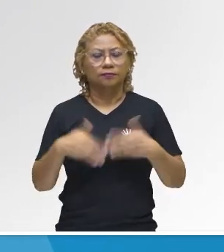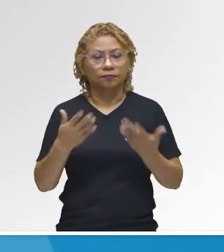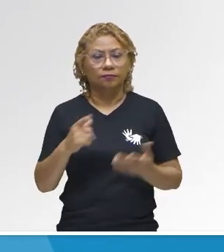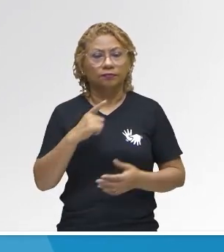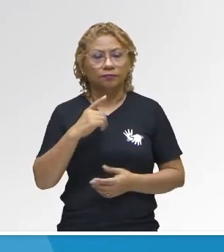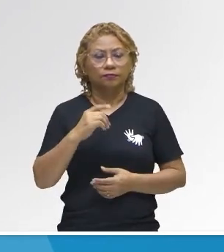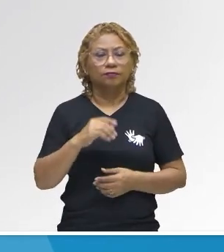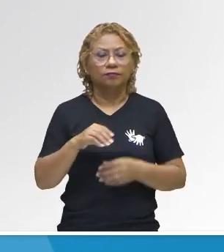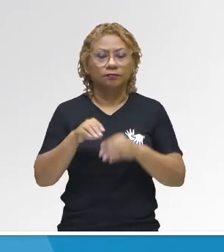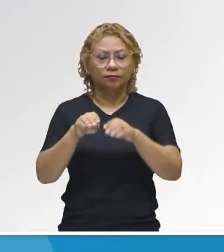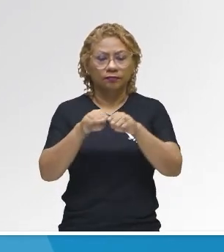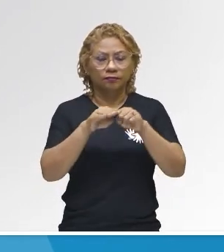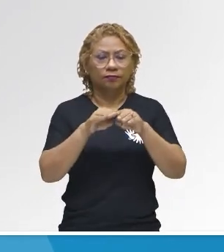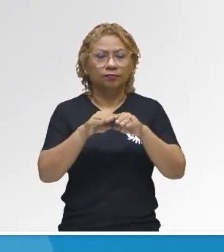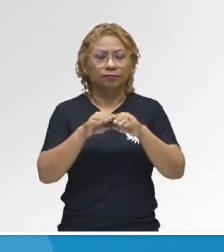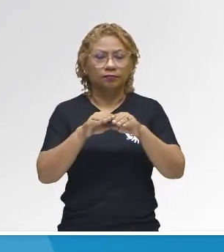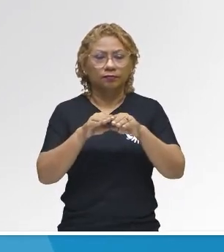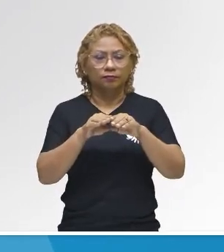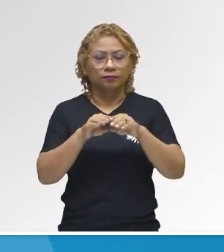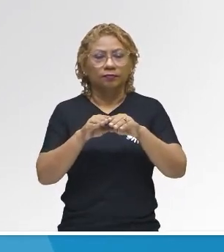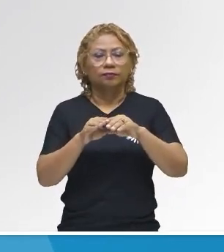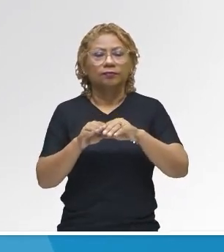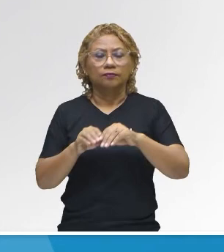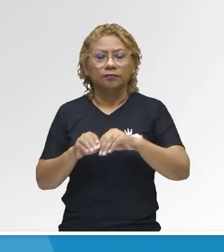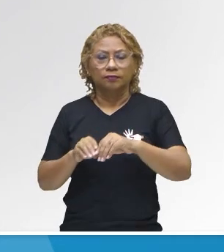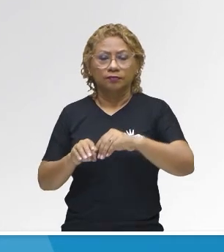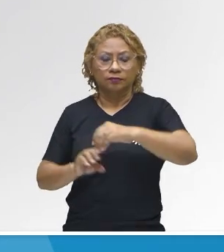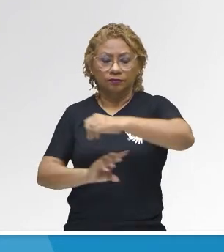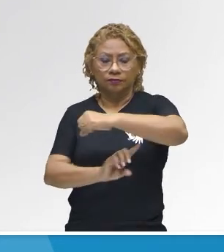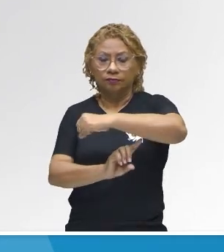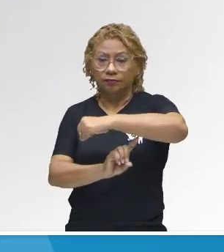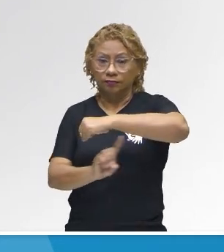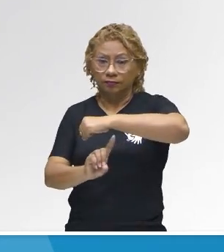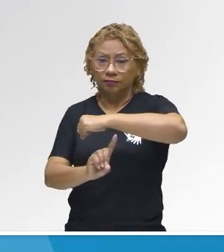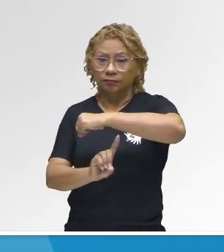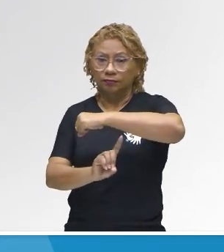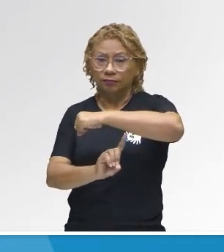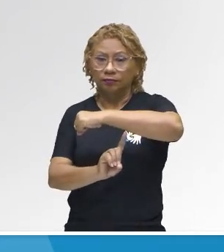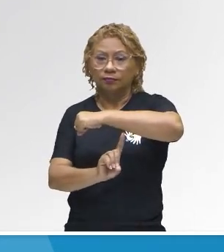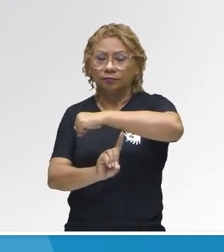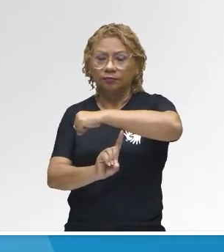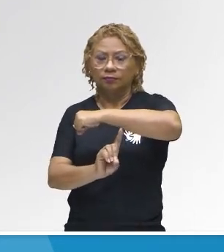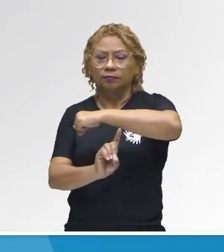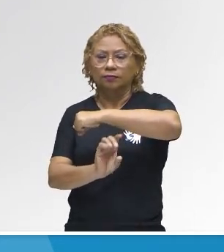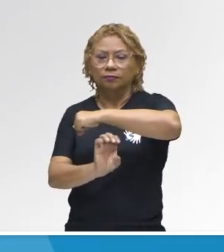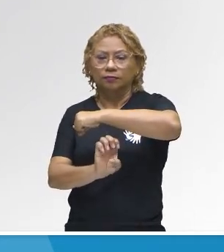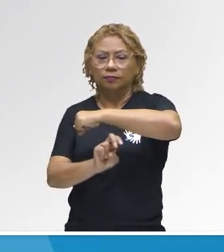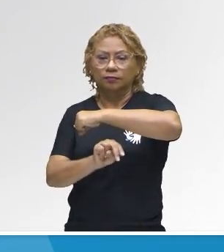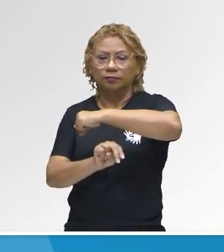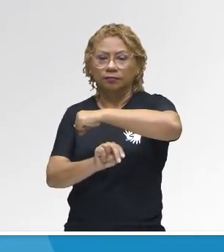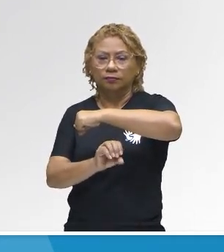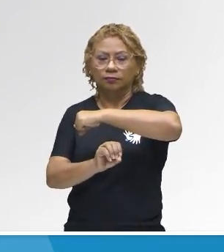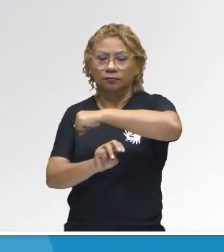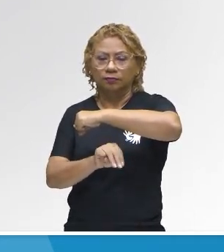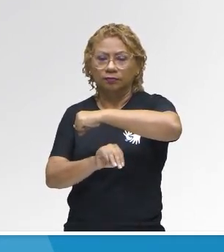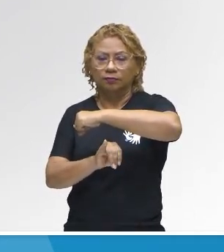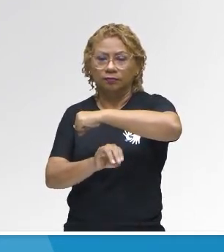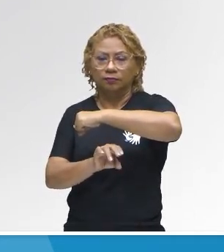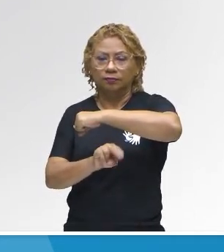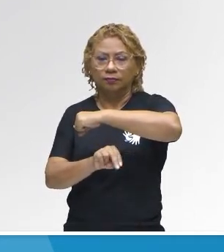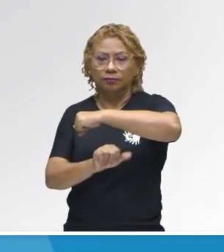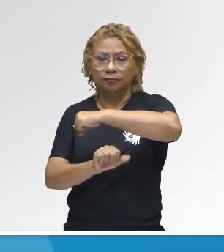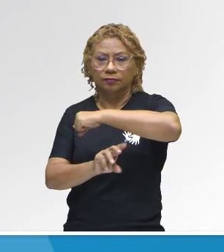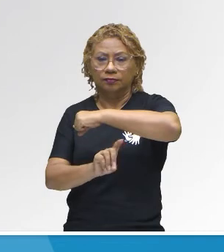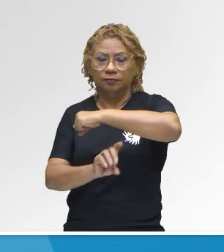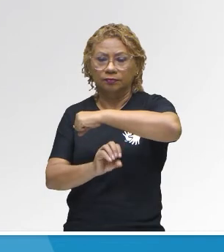zero, esse resultado é indefinido. Essa é uma das indefinições da matemática. Por isso que existe